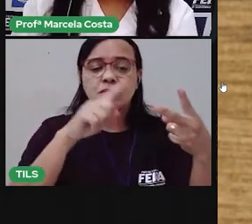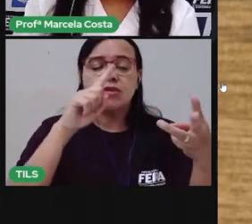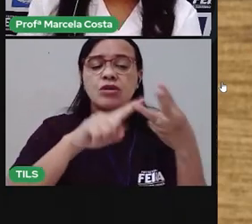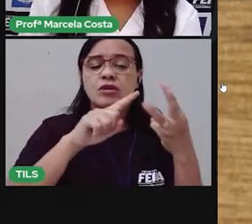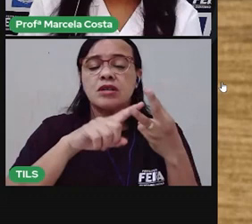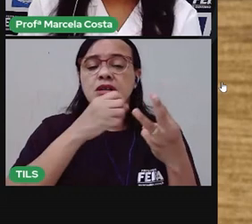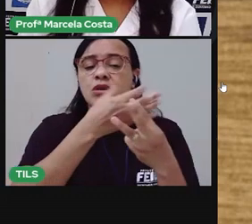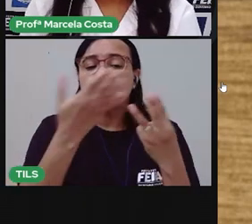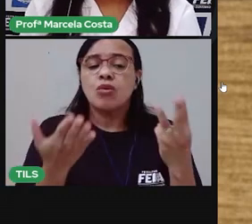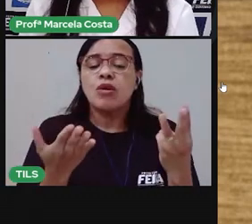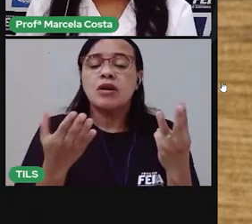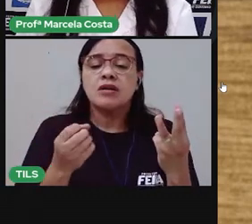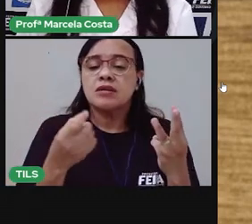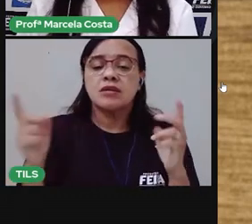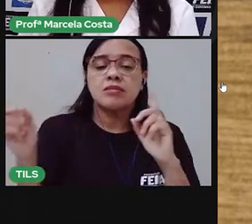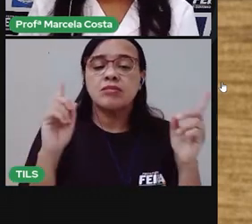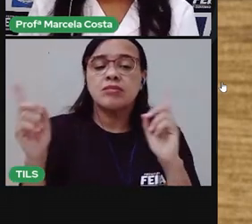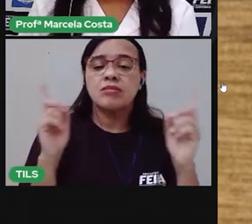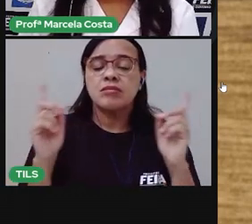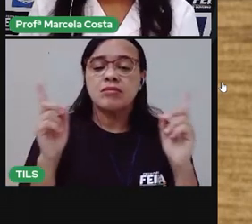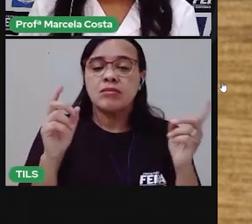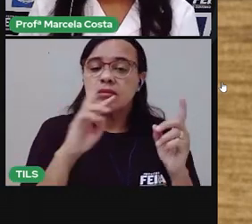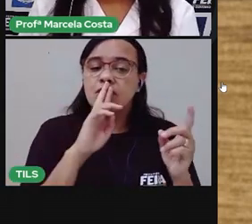duas ou três